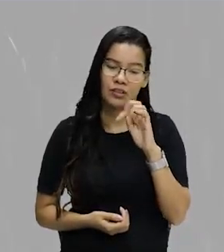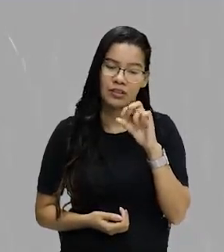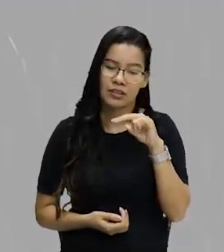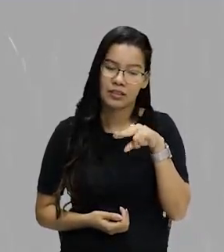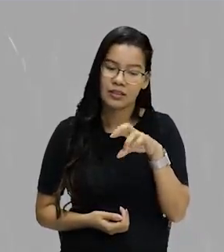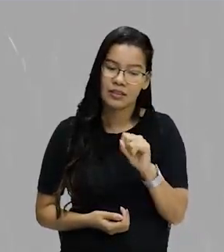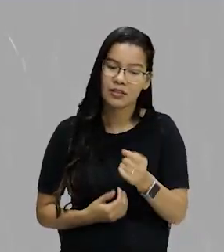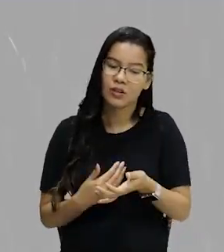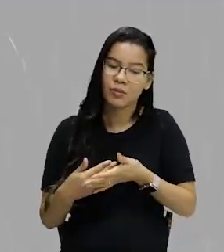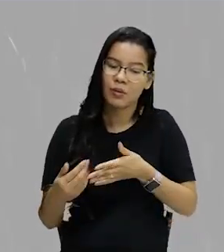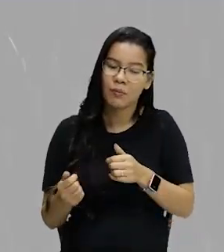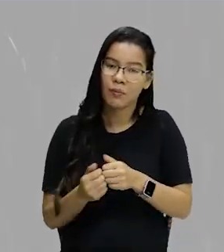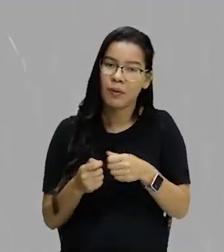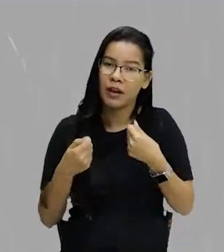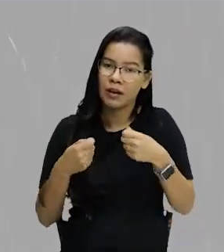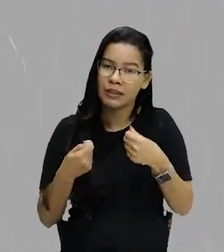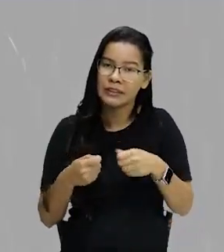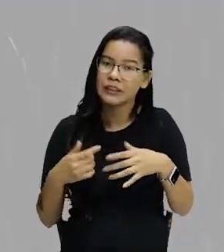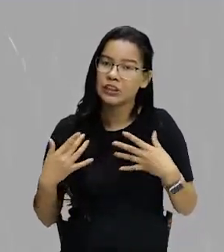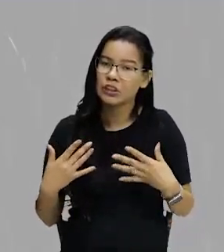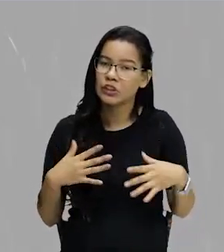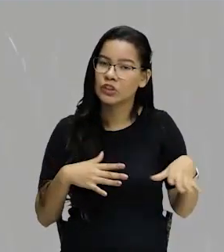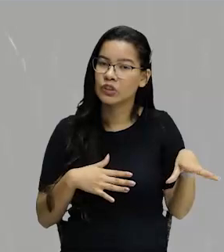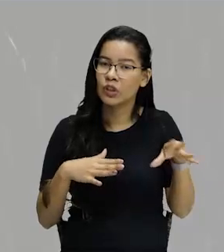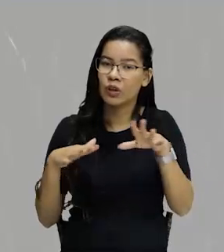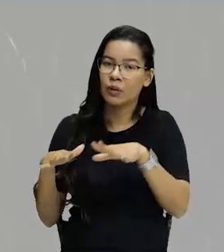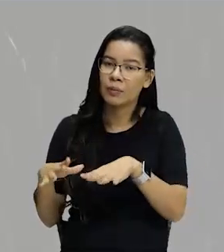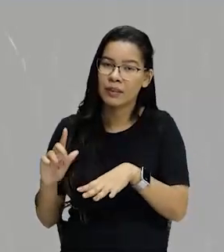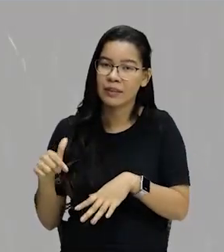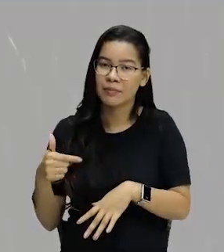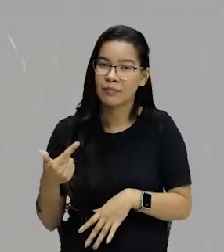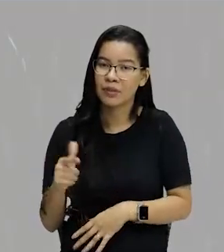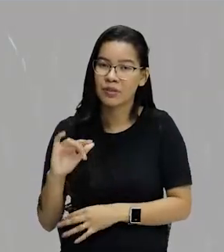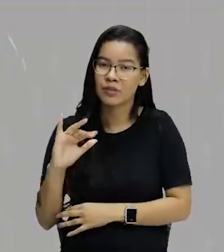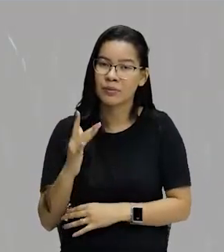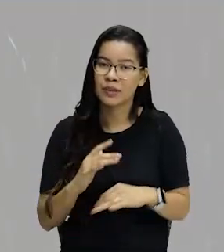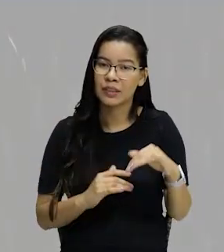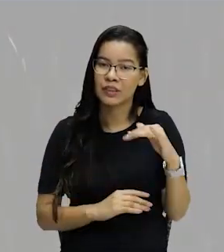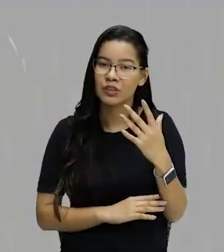de locomoção e logo depois ele vai para o ambiente urbano,